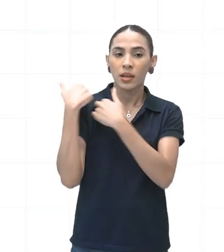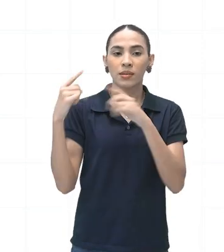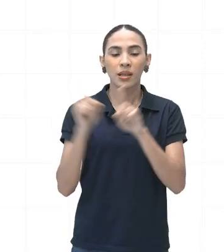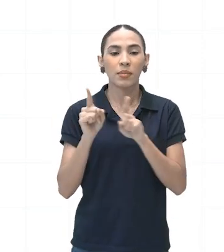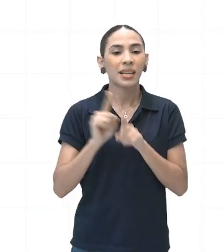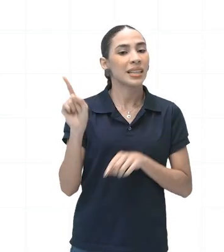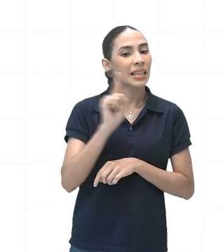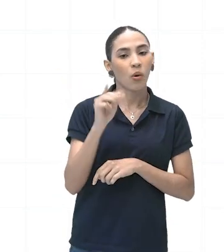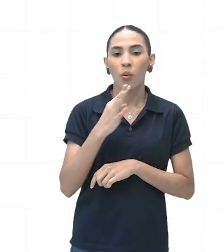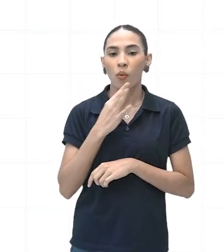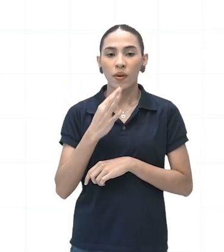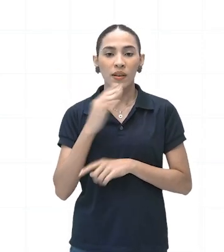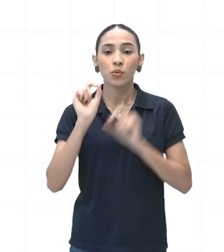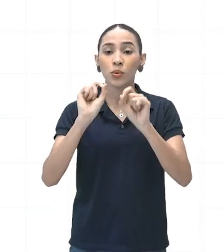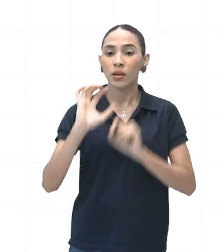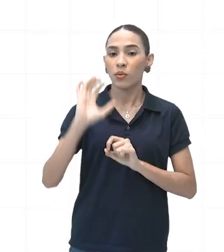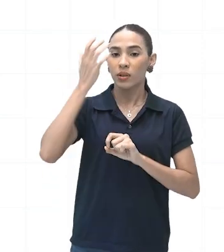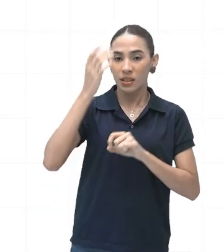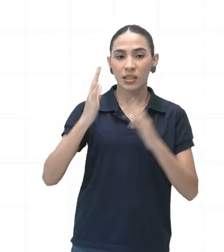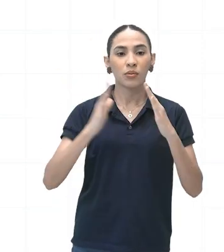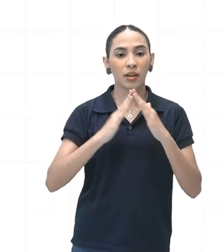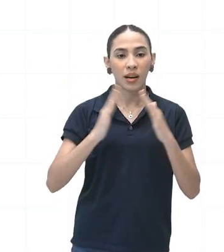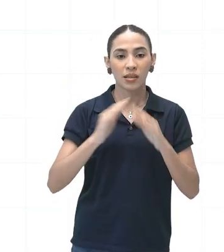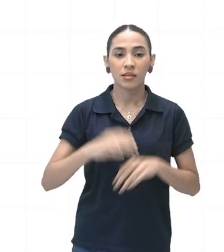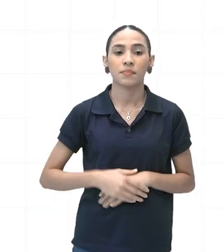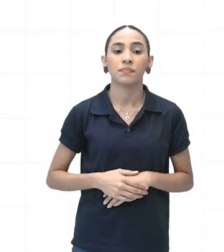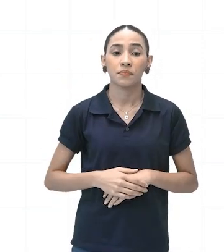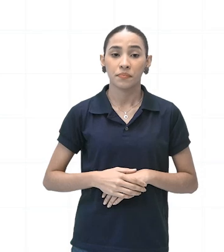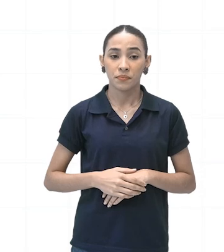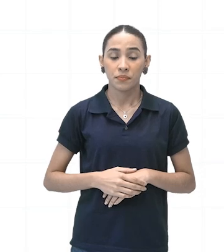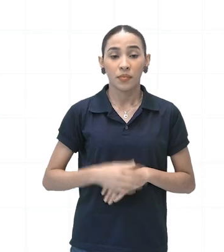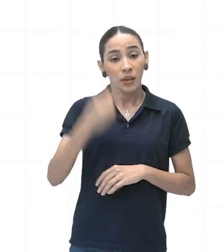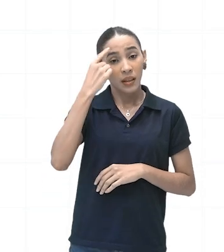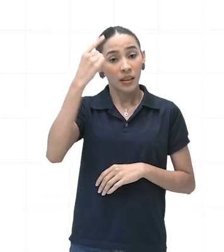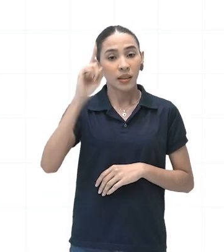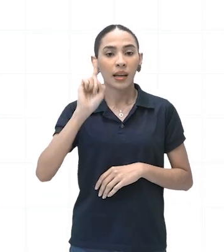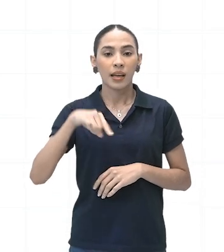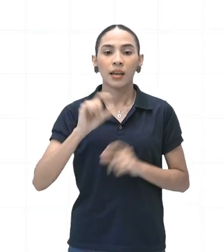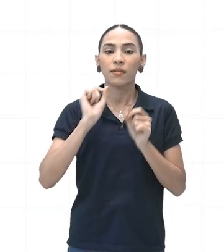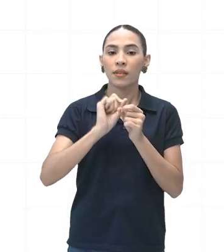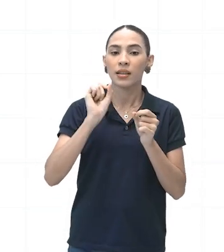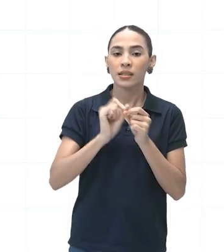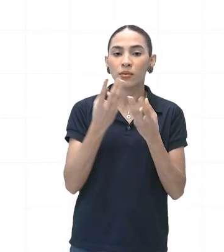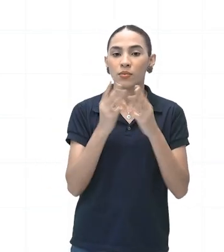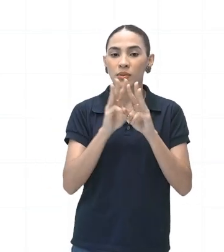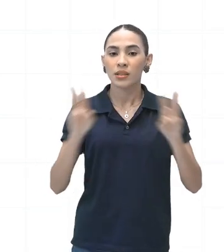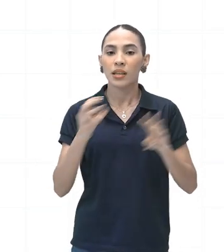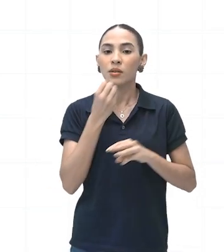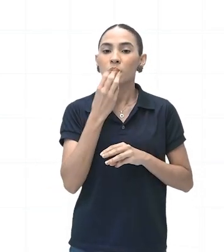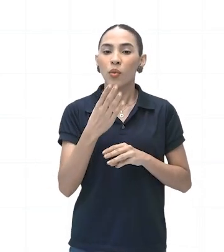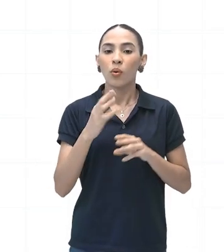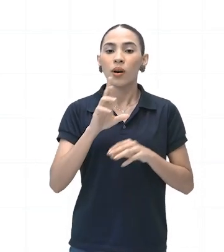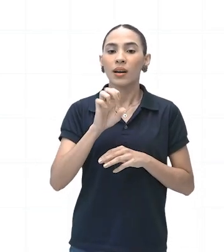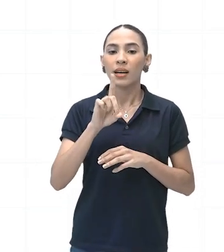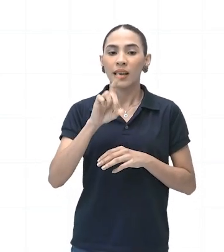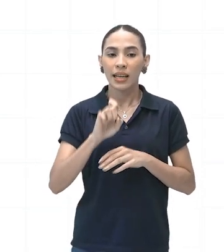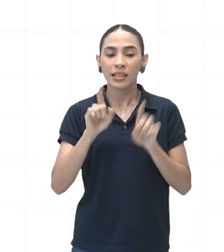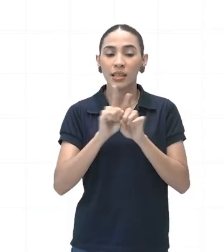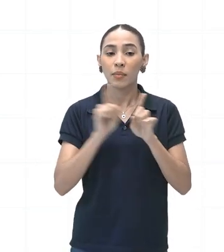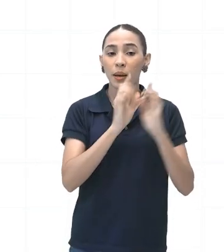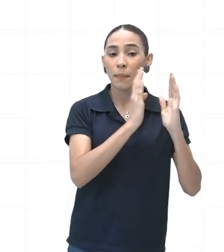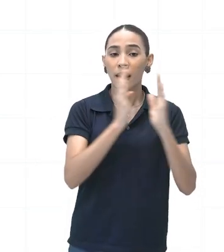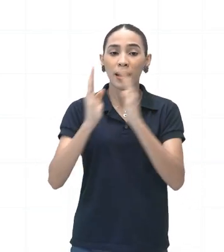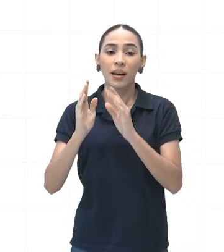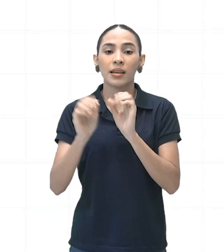responsáveis desconhecem o que está acontecendo em suas casas. Nossa ideia é fazer do site De Boa na Rede uma biblioteca